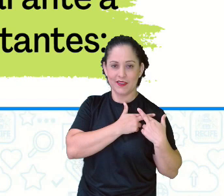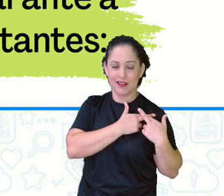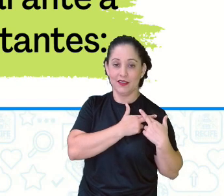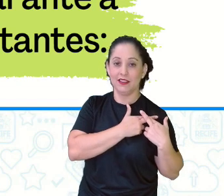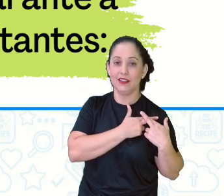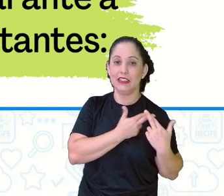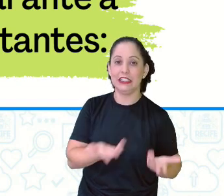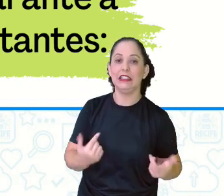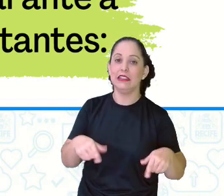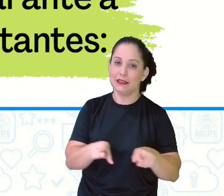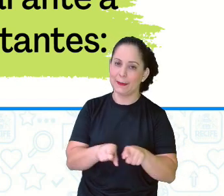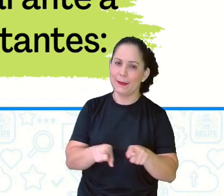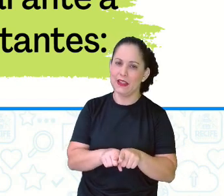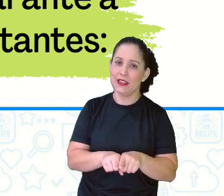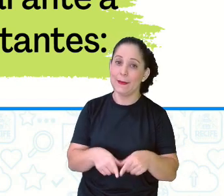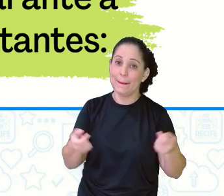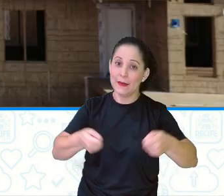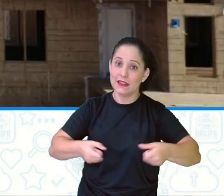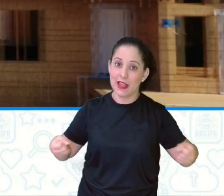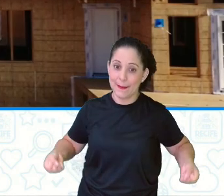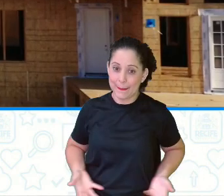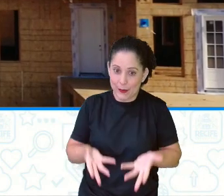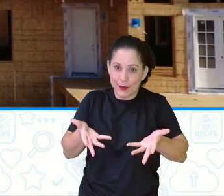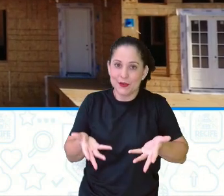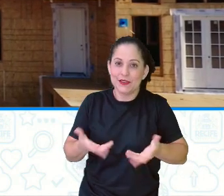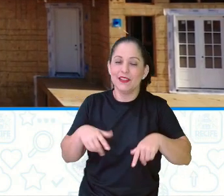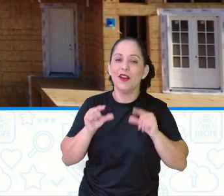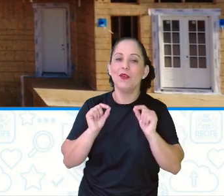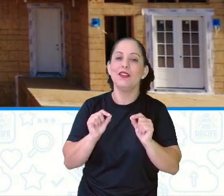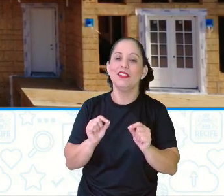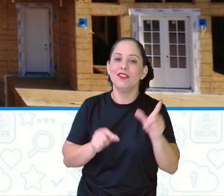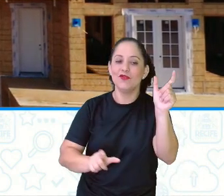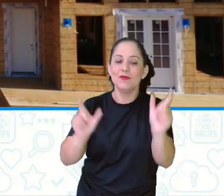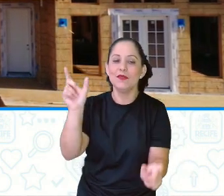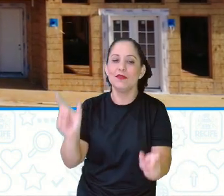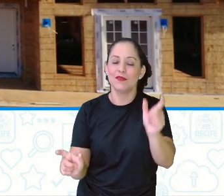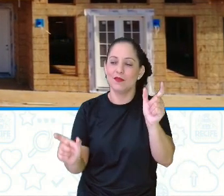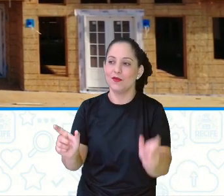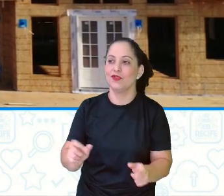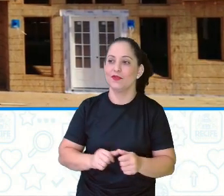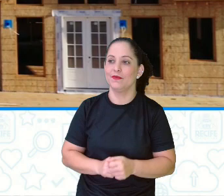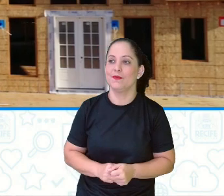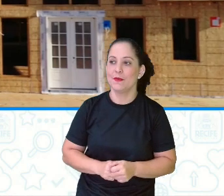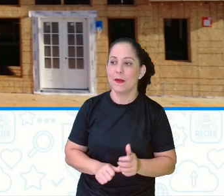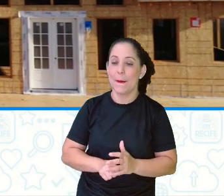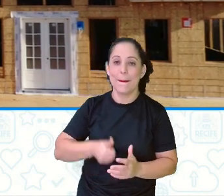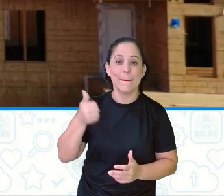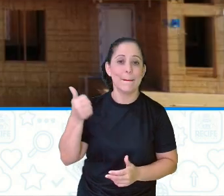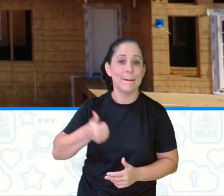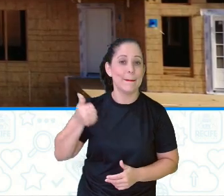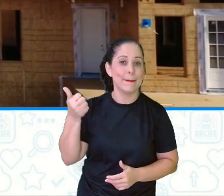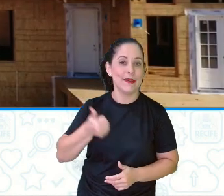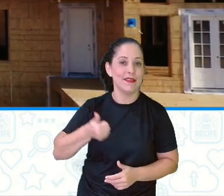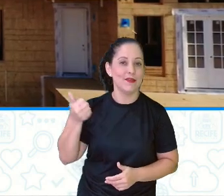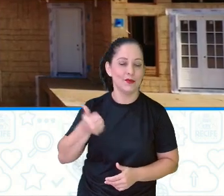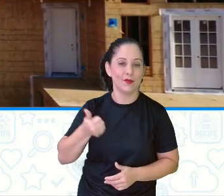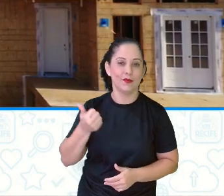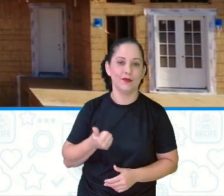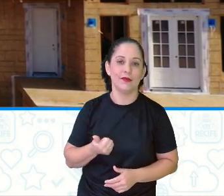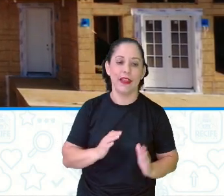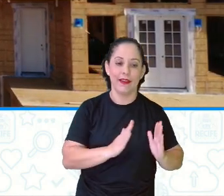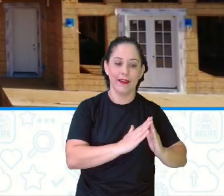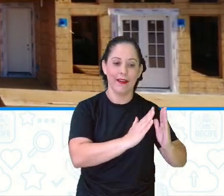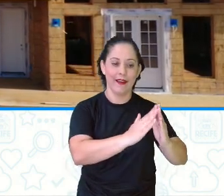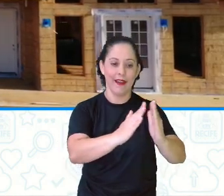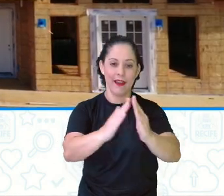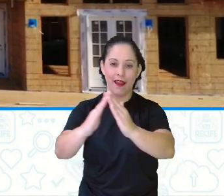habitantes alguns quesitos. Vamos ver quais são esses quesitos, olha só. O primeiro, que é o mais importante de tudo: